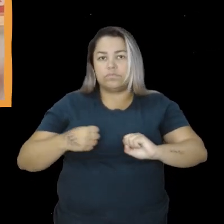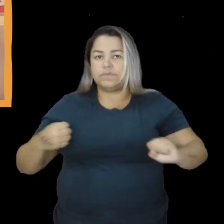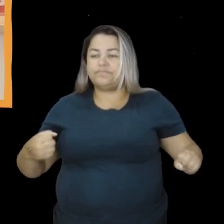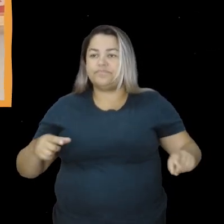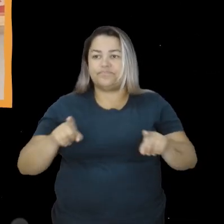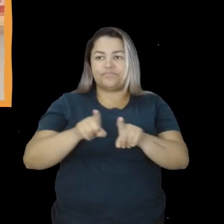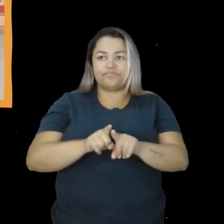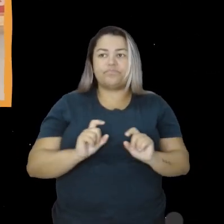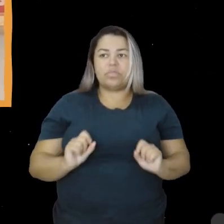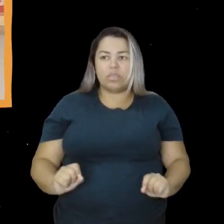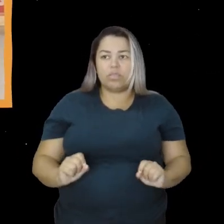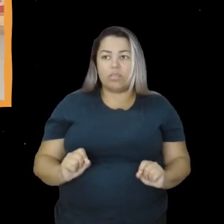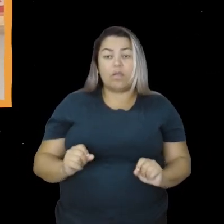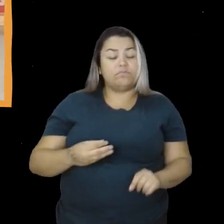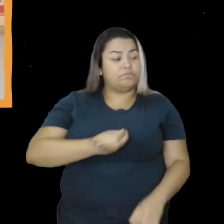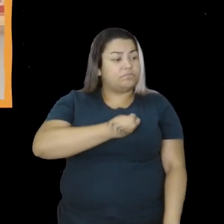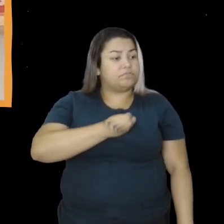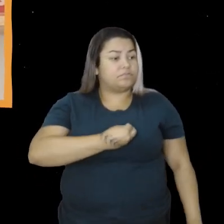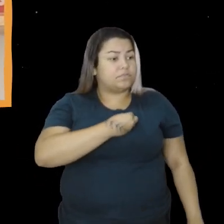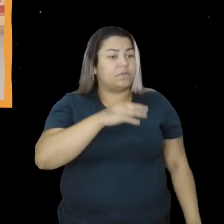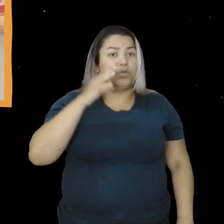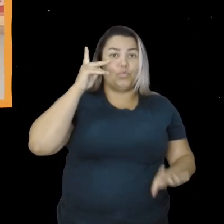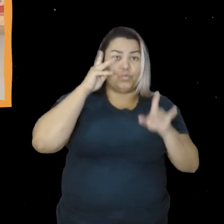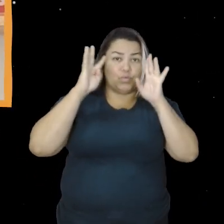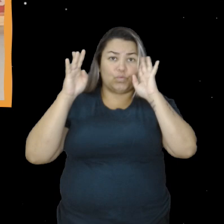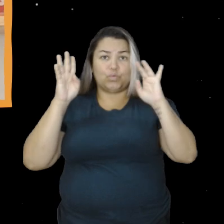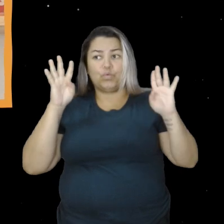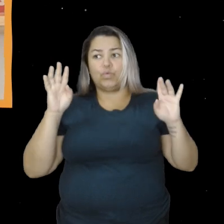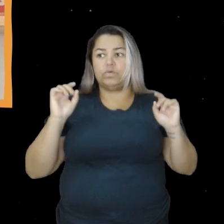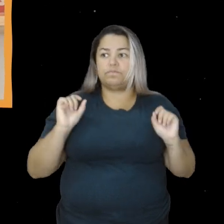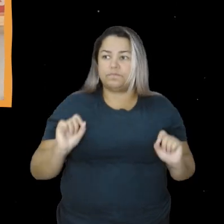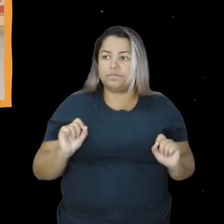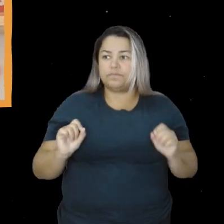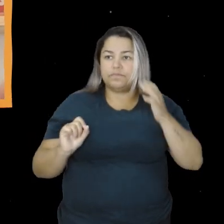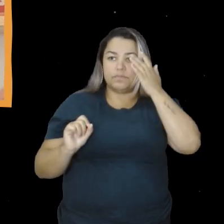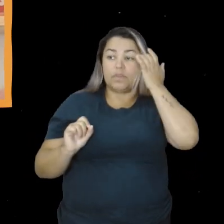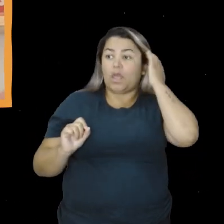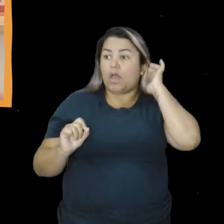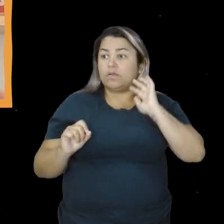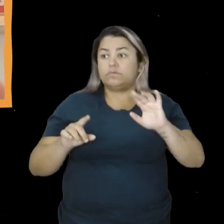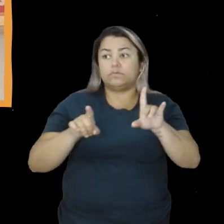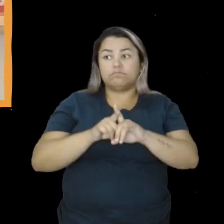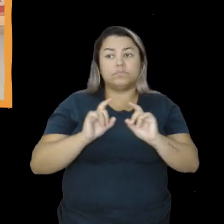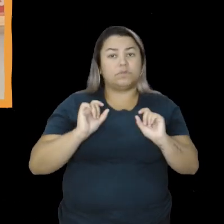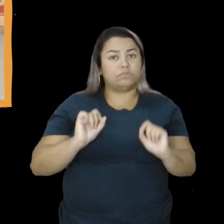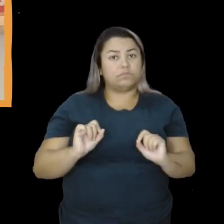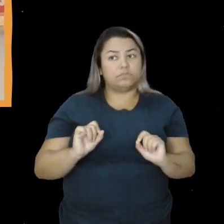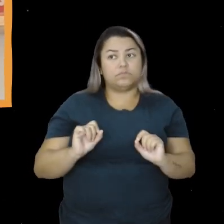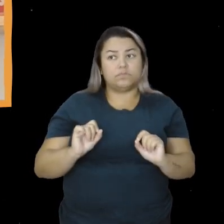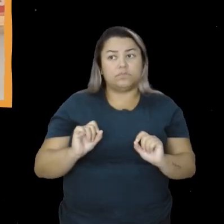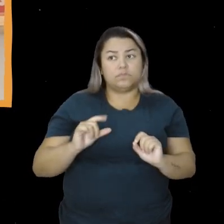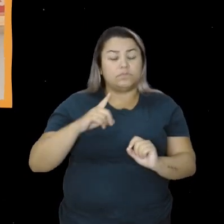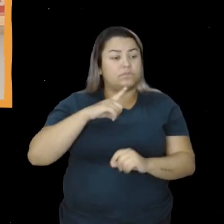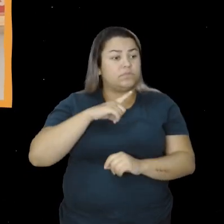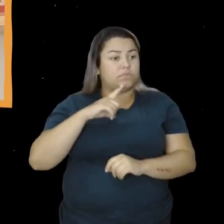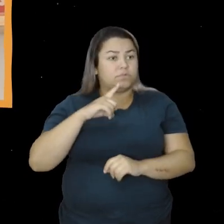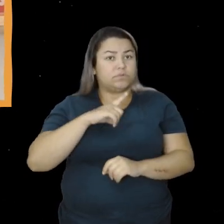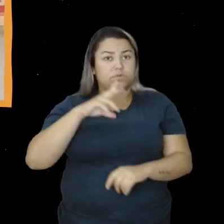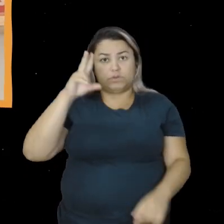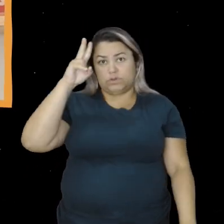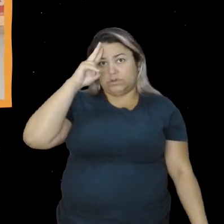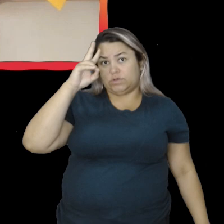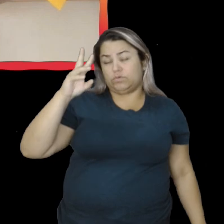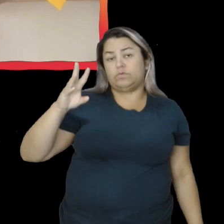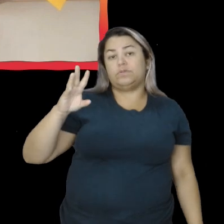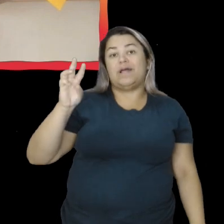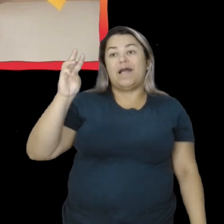de promover vida ou destruições. Então, a rotina é mais ou menos, eu tenho sessão ordinária de segunda, terça e